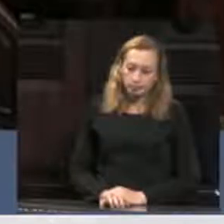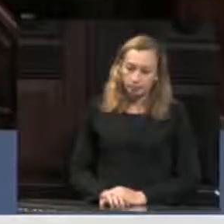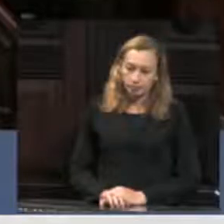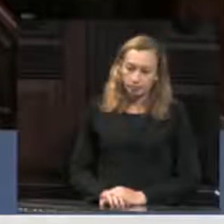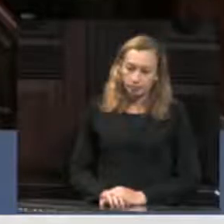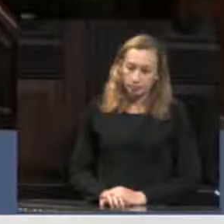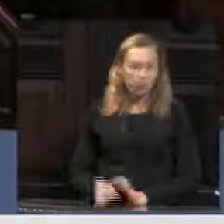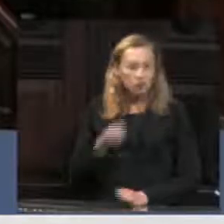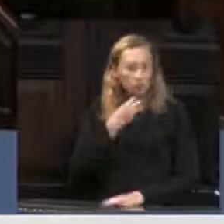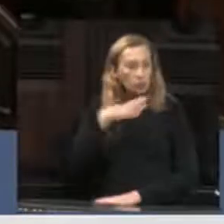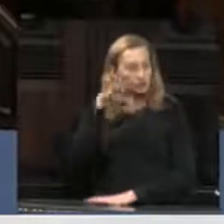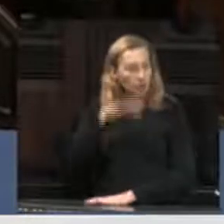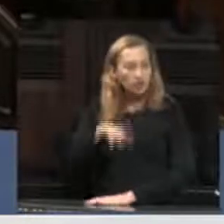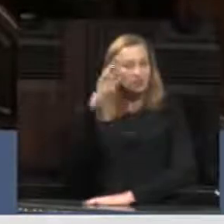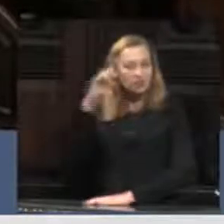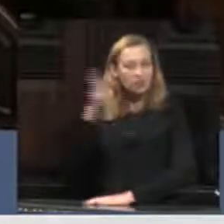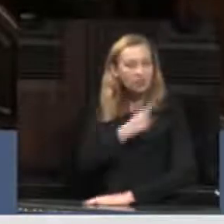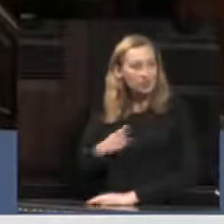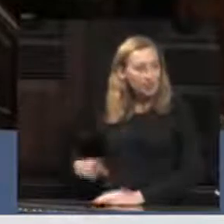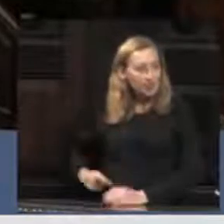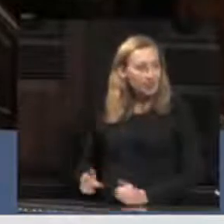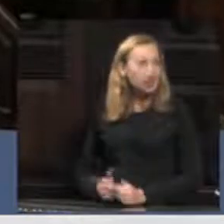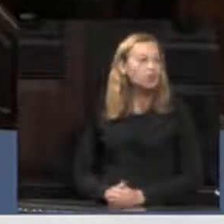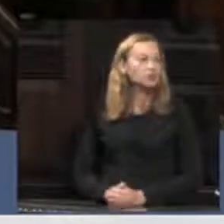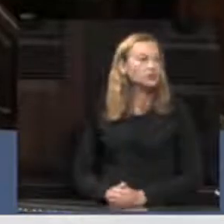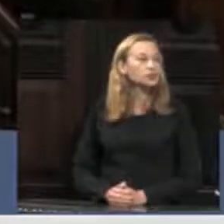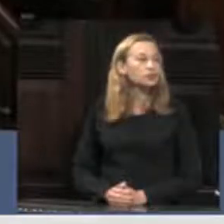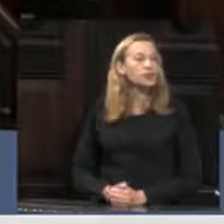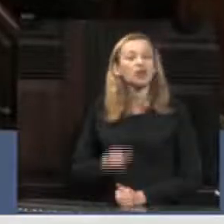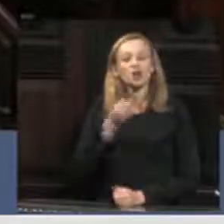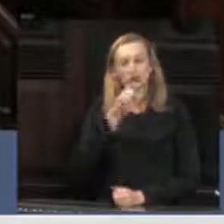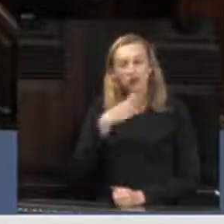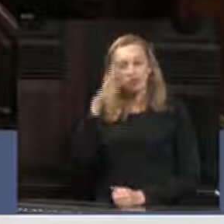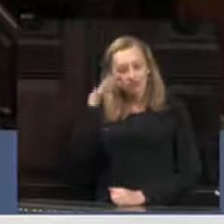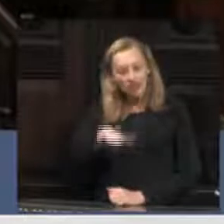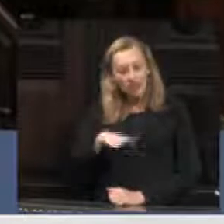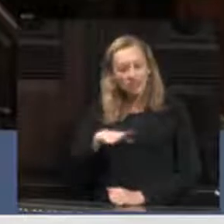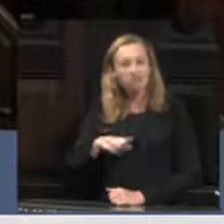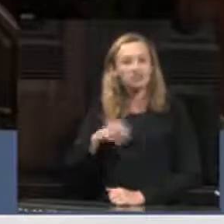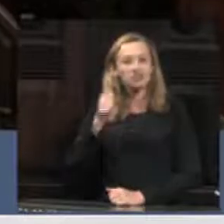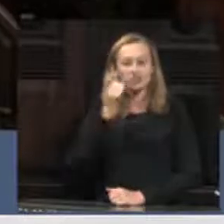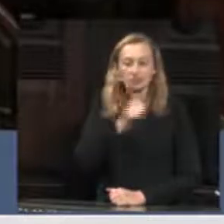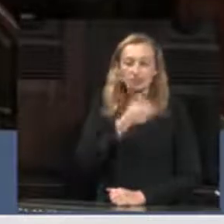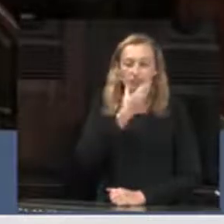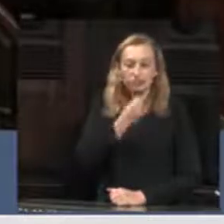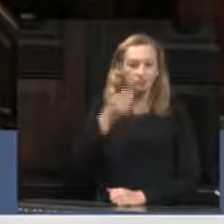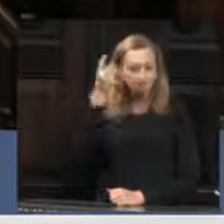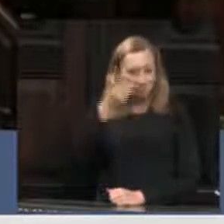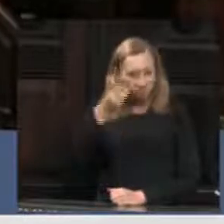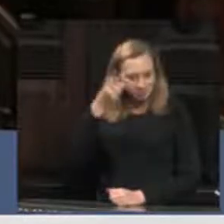Boa tarde, senhor presidente. Boa tarde, senhores e senhoras deputadas e deputados.